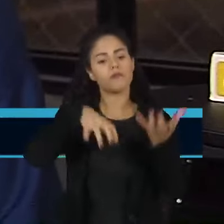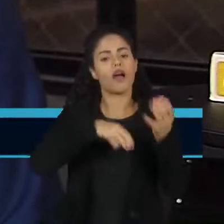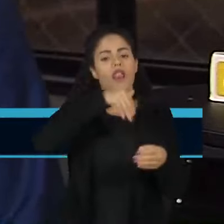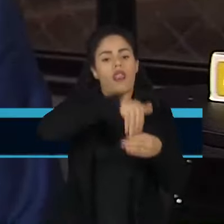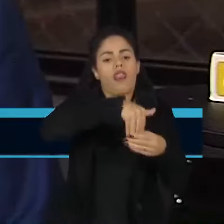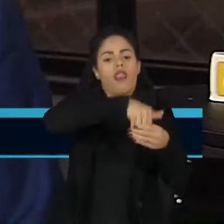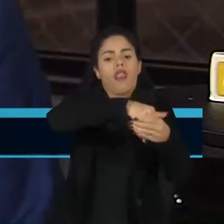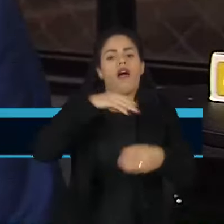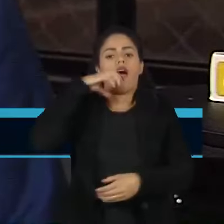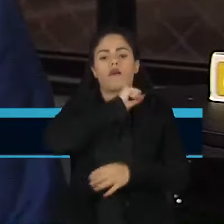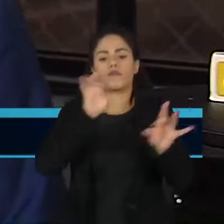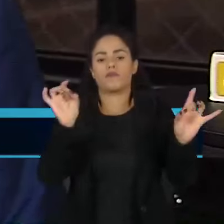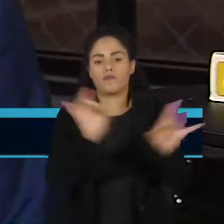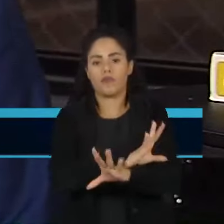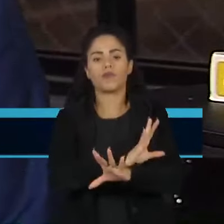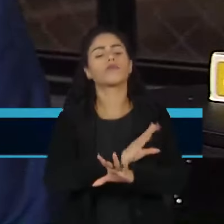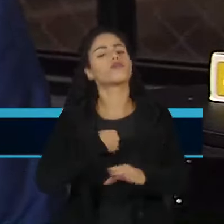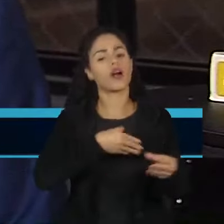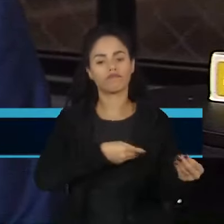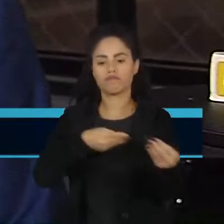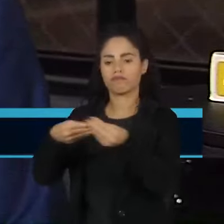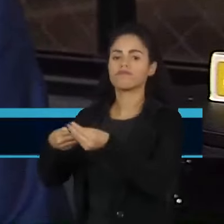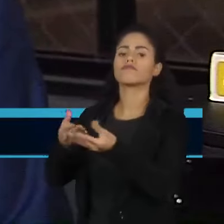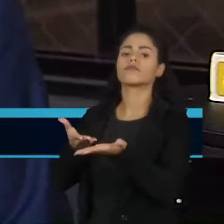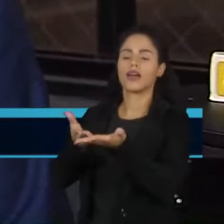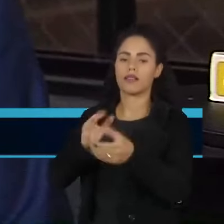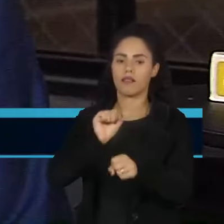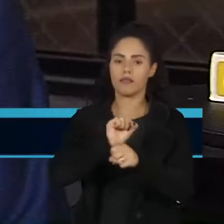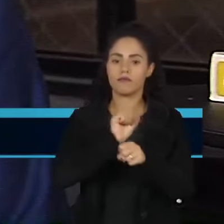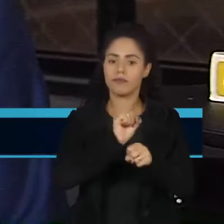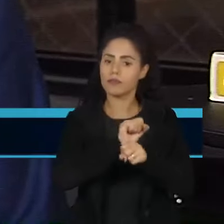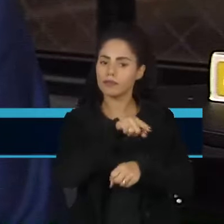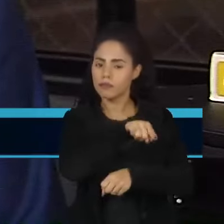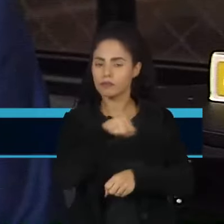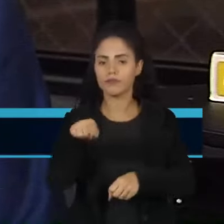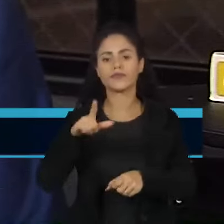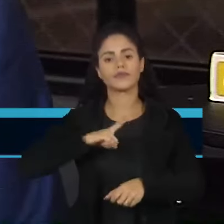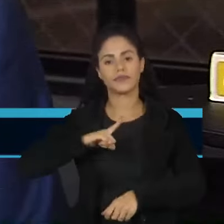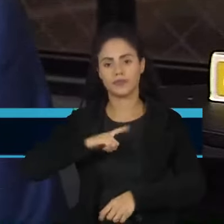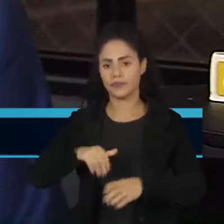votar essas pautas que ficam ali dependentes de uma regulação do Congresso Nacional.